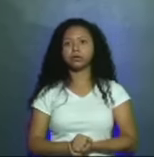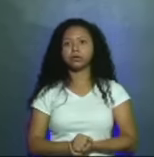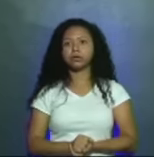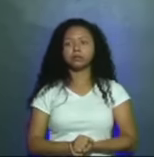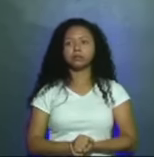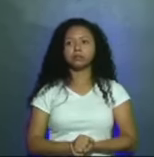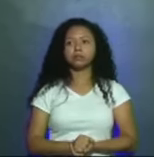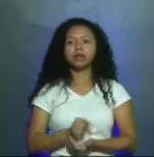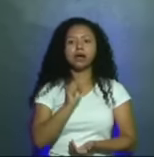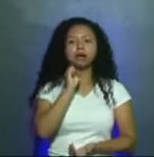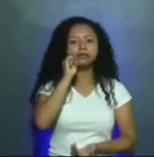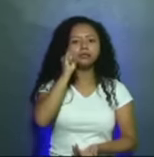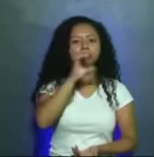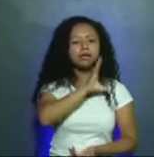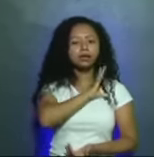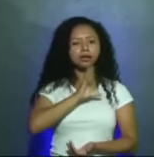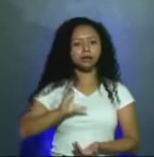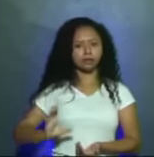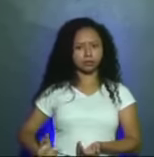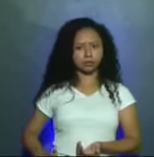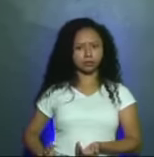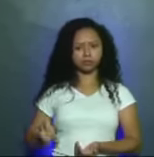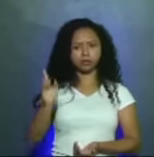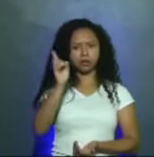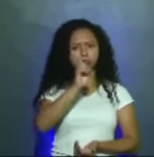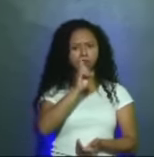se Cristo não ressuscitou,